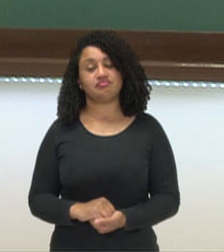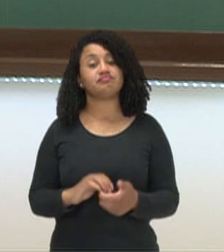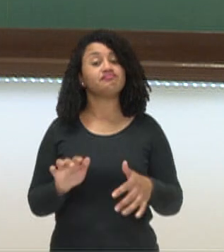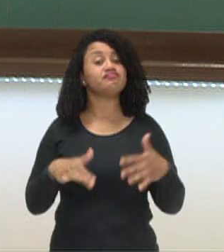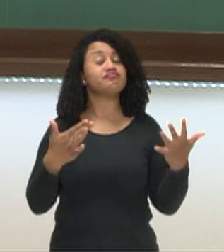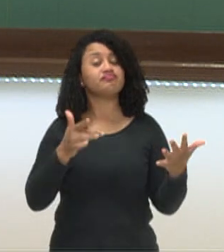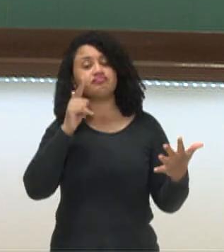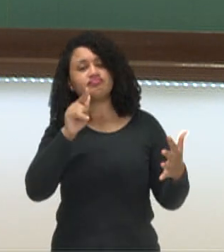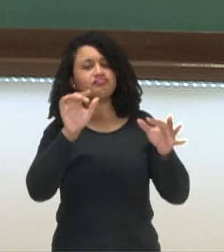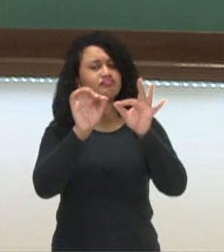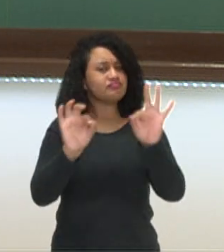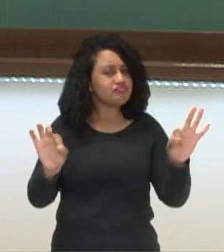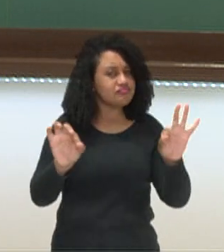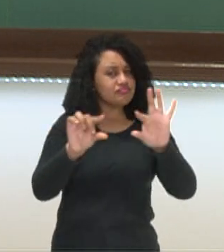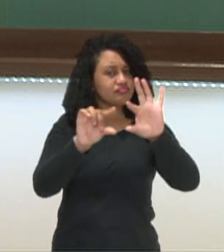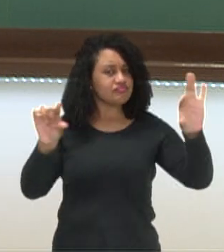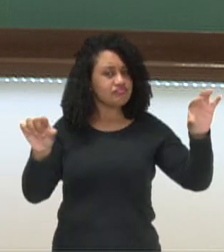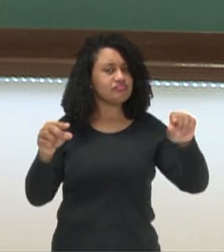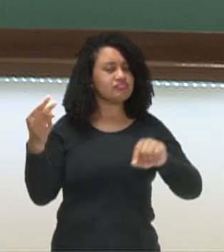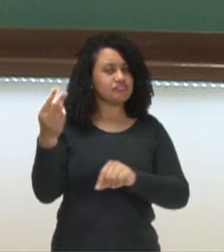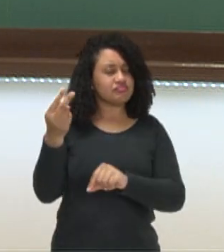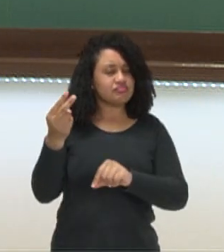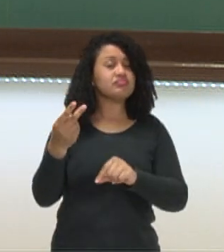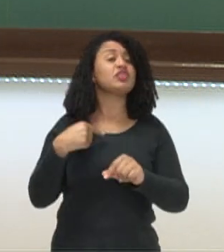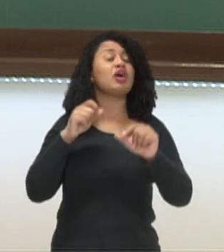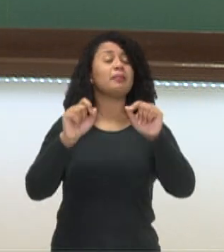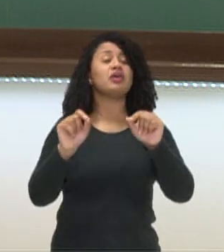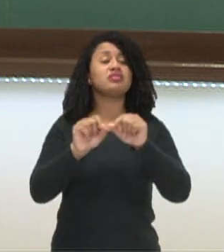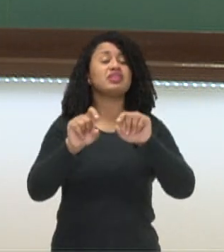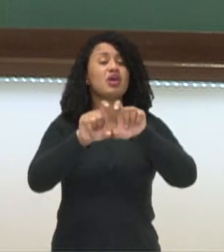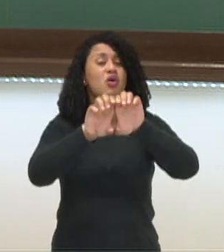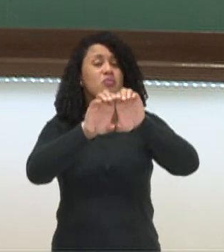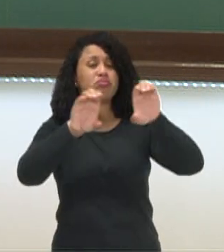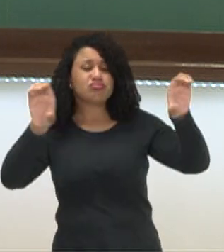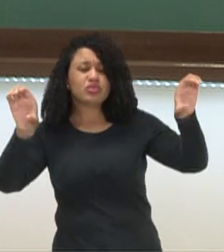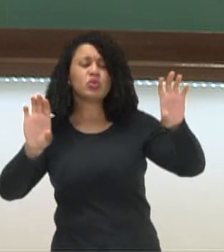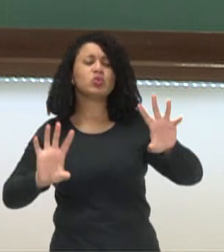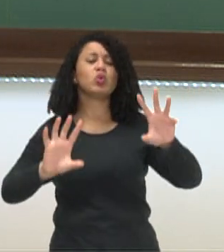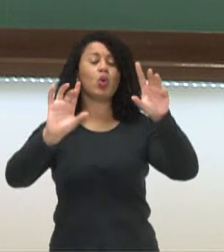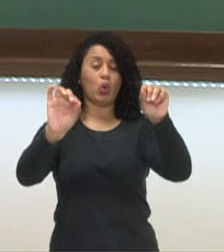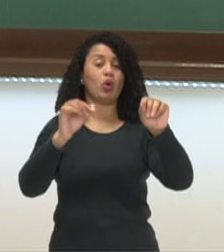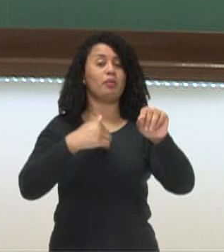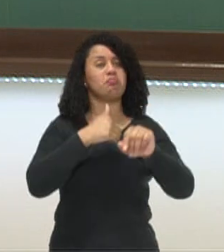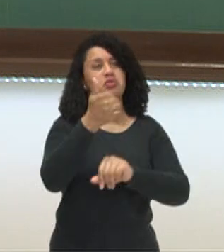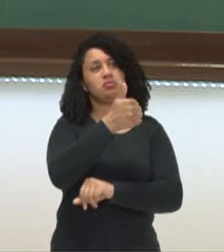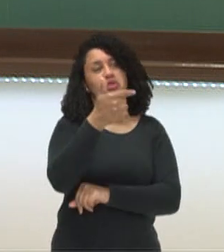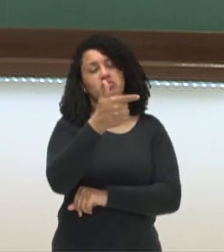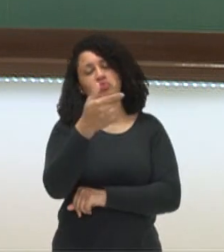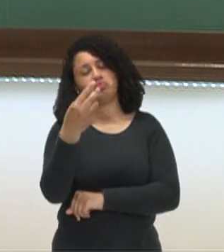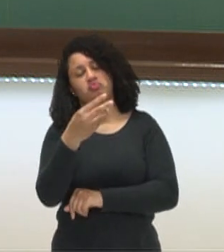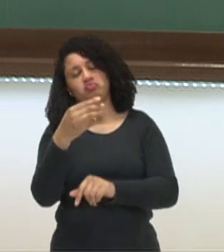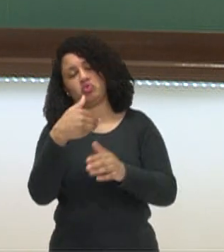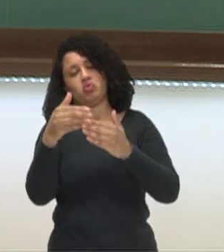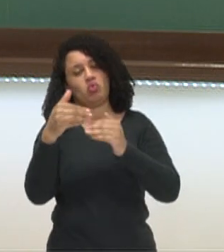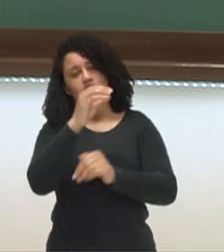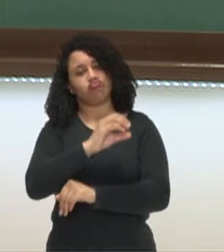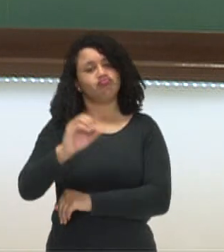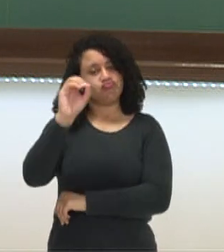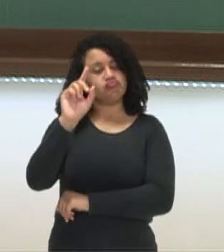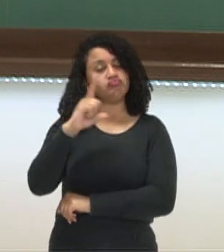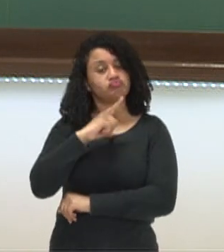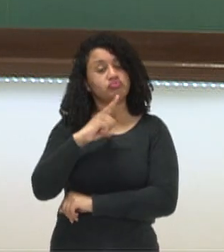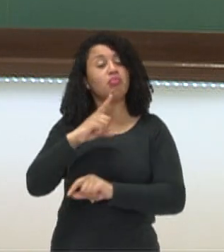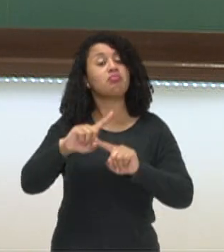E daí, conseguiu simplificar? Gente, você pode pegar uma equação inteira, seja ela do primeiro, segundo, terceiro, do grau que for, e se